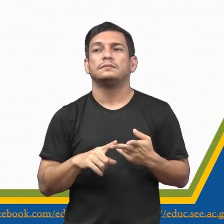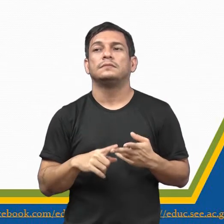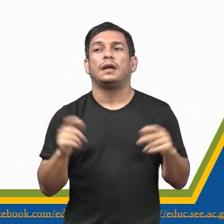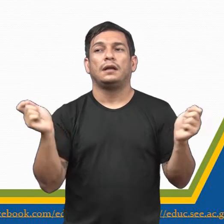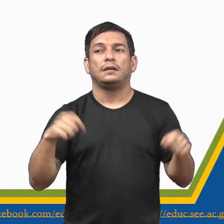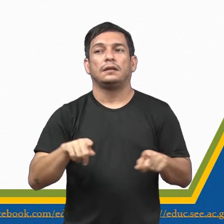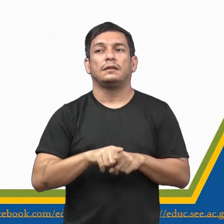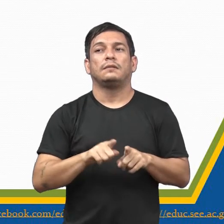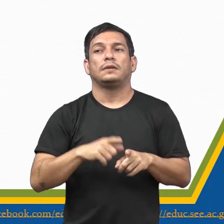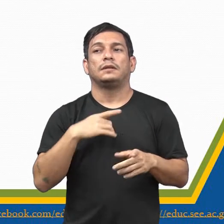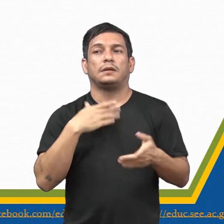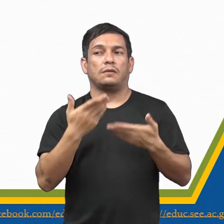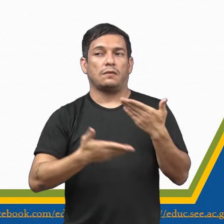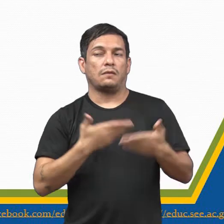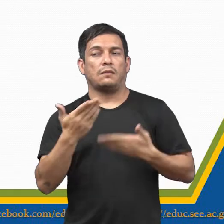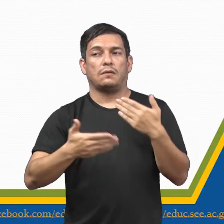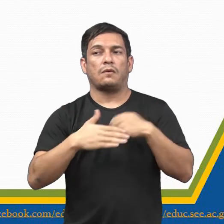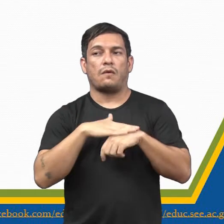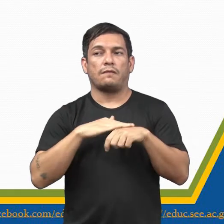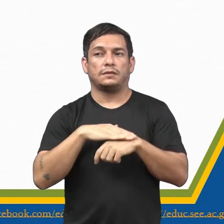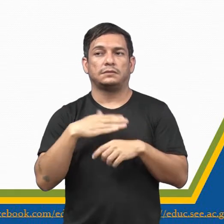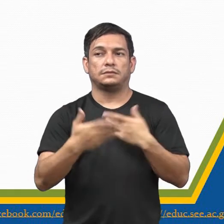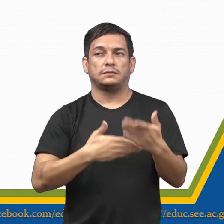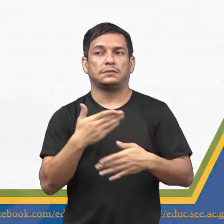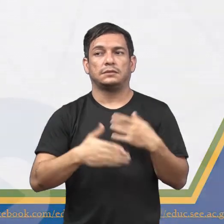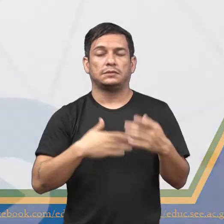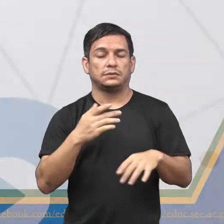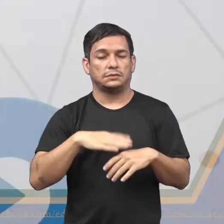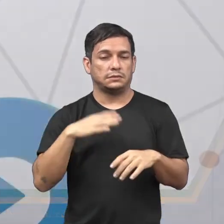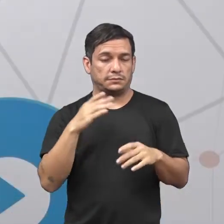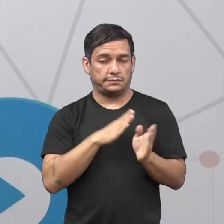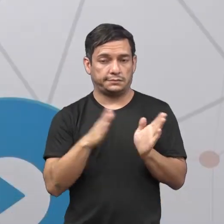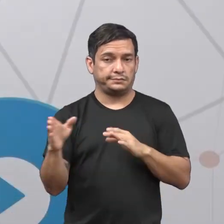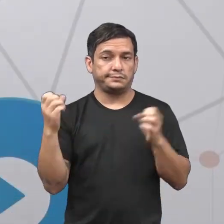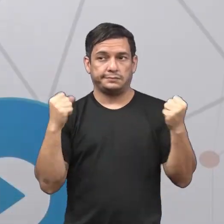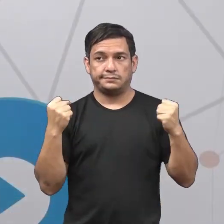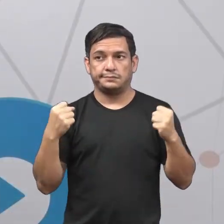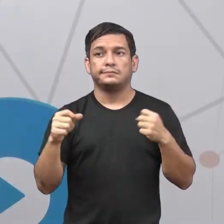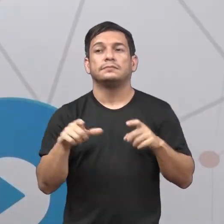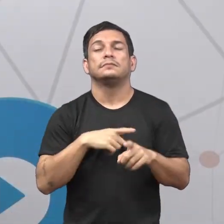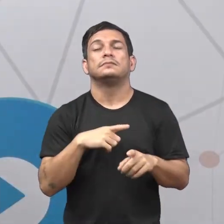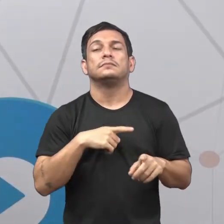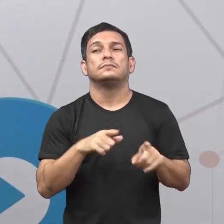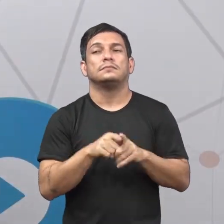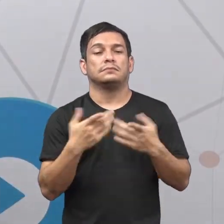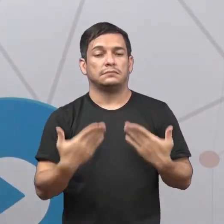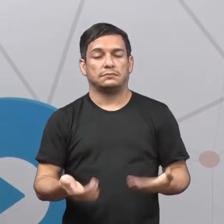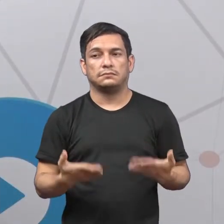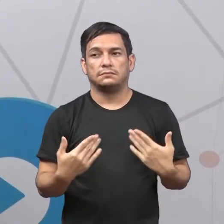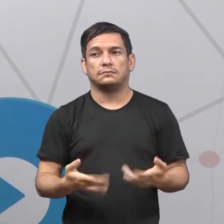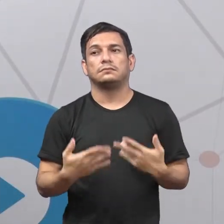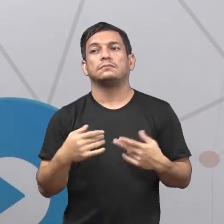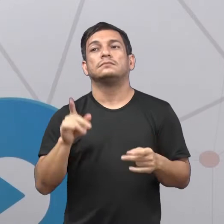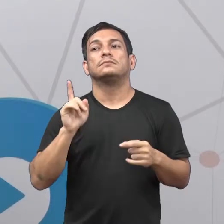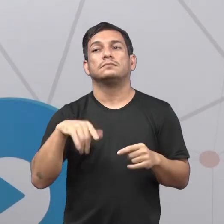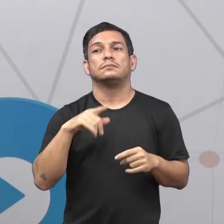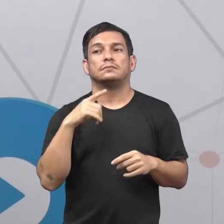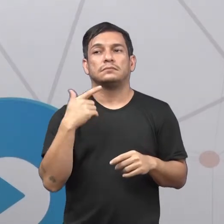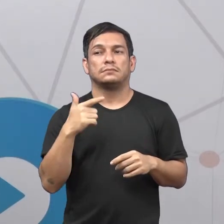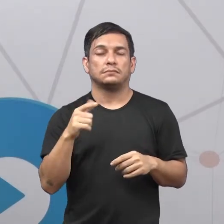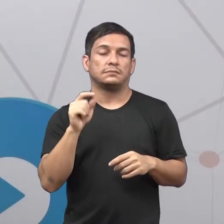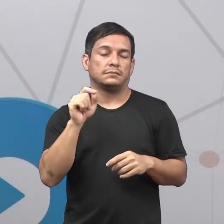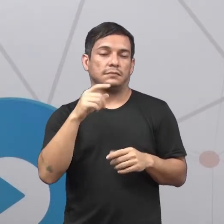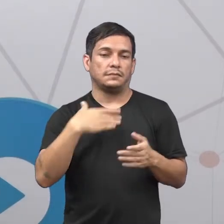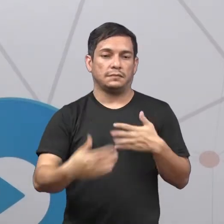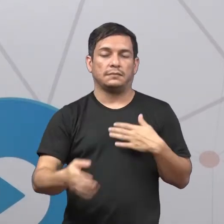Ela possibilita conversar e interagir mais durante o exercício. Por ela ter essa intensidade leve, ela não faz com que